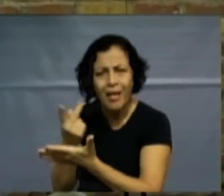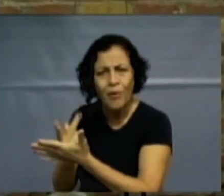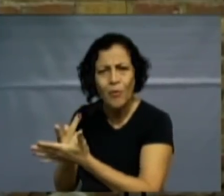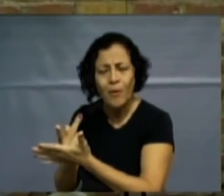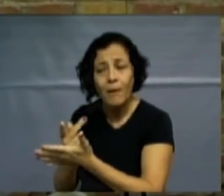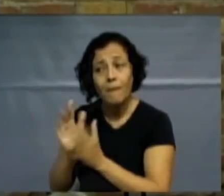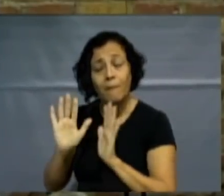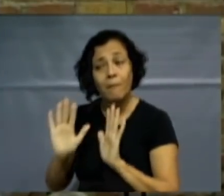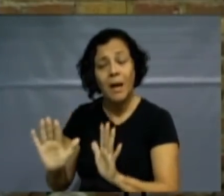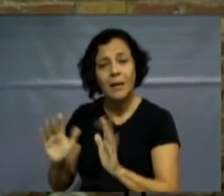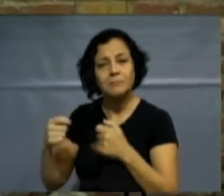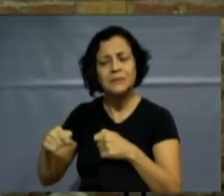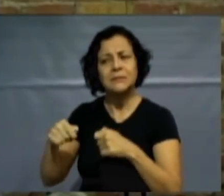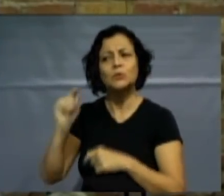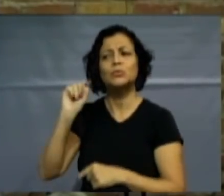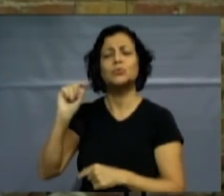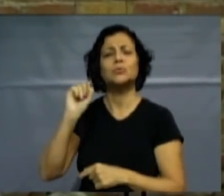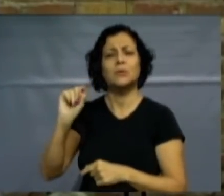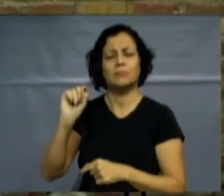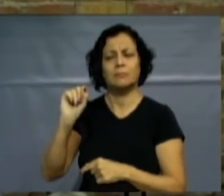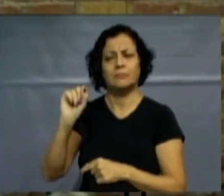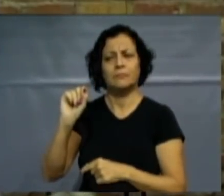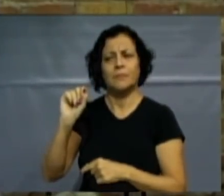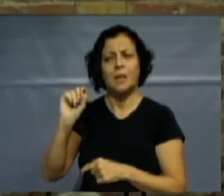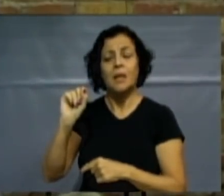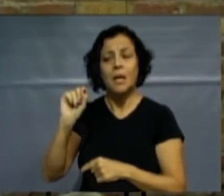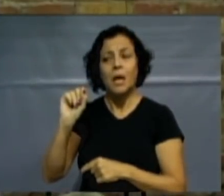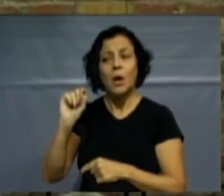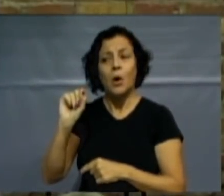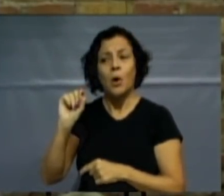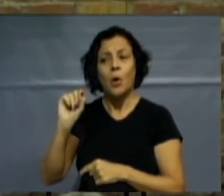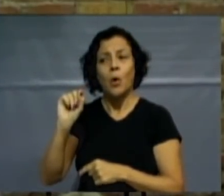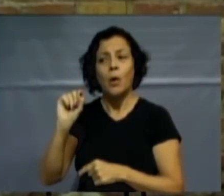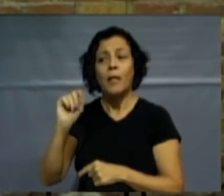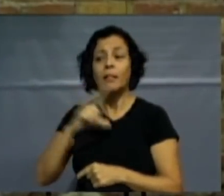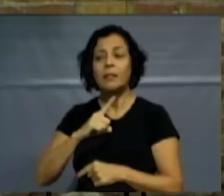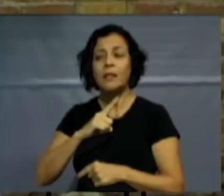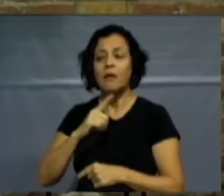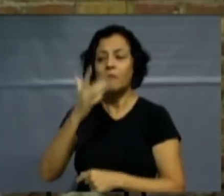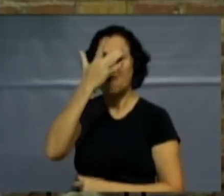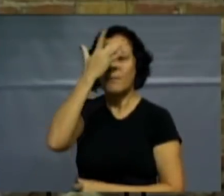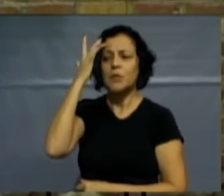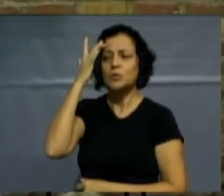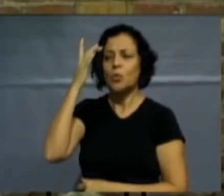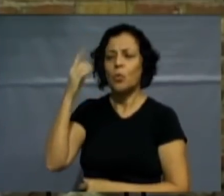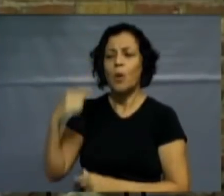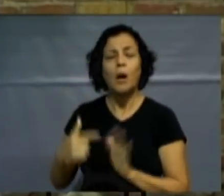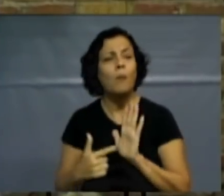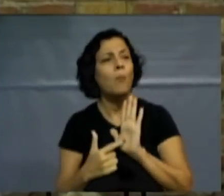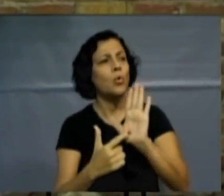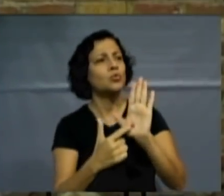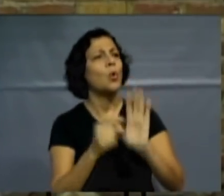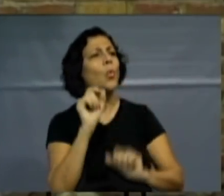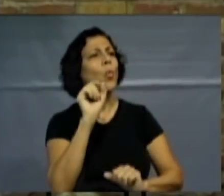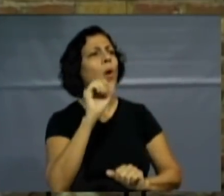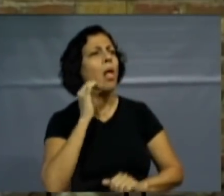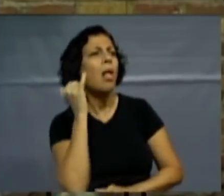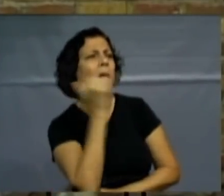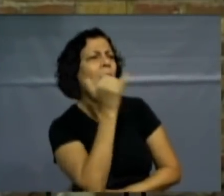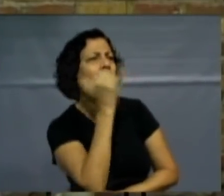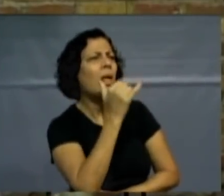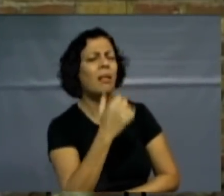dessa decisão, foi à cruz e legou o último testemunho de não violência, mas também de